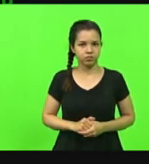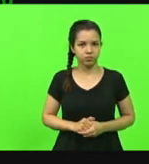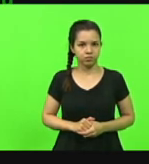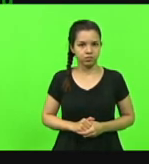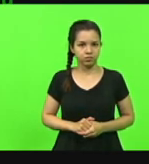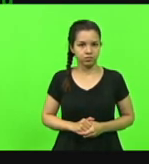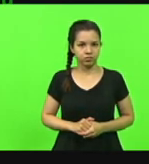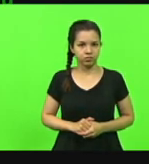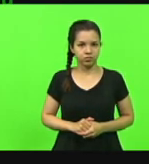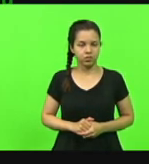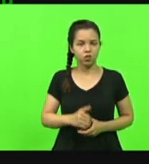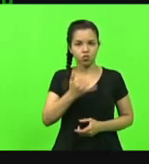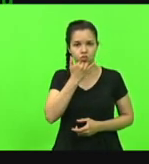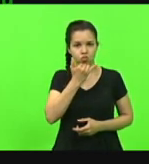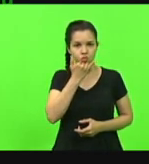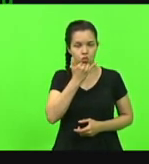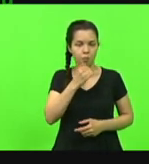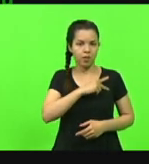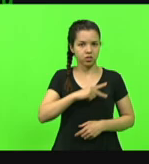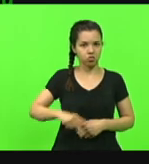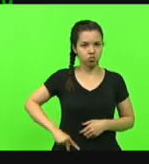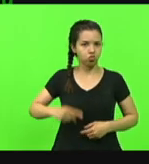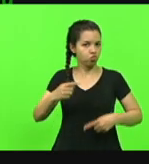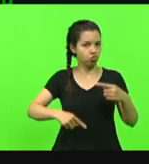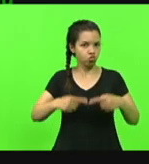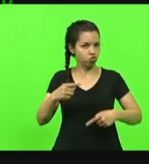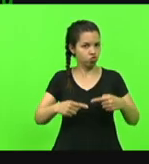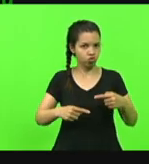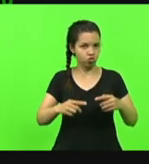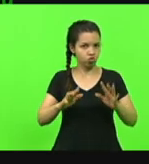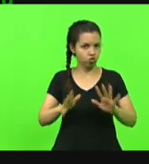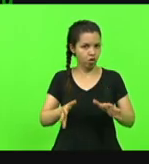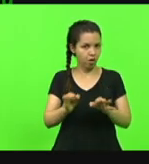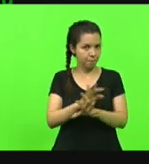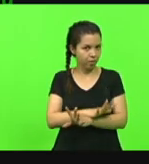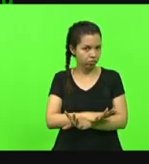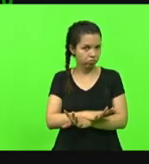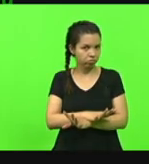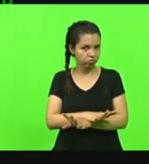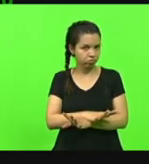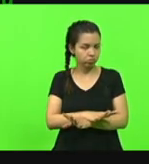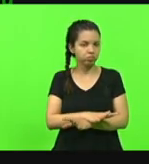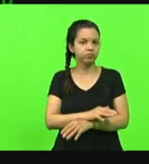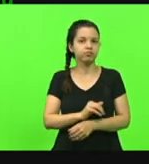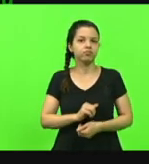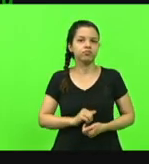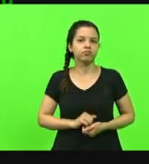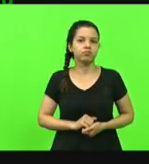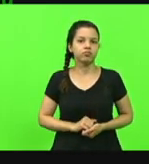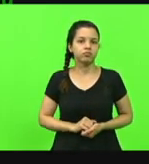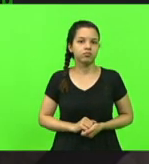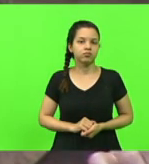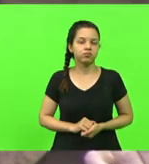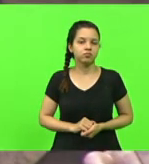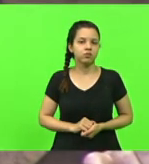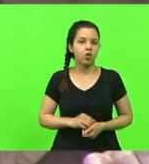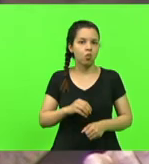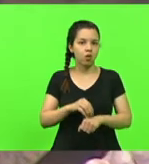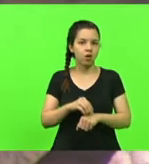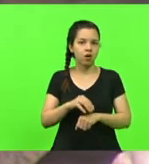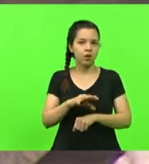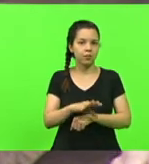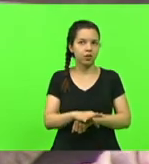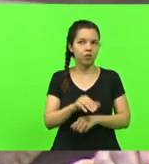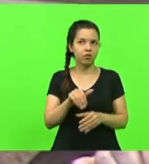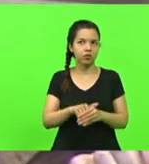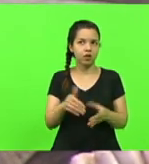Desculpa, presidente, não é para discutir o projeto? Já havíamos encerrado a discussão. Só no encaminhamento de voto... Já